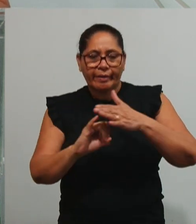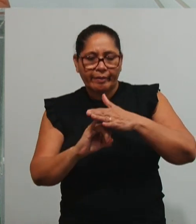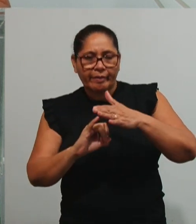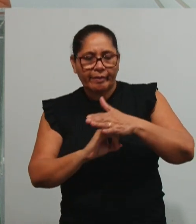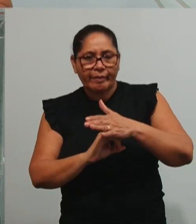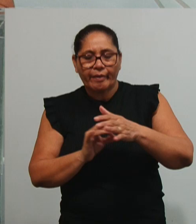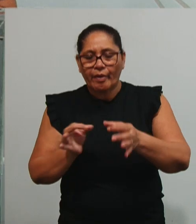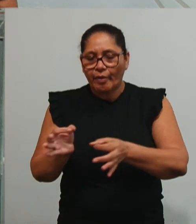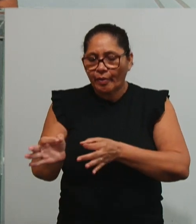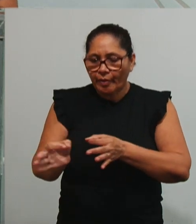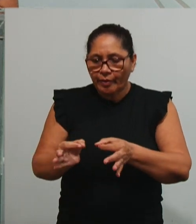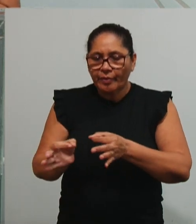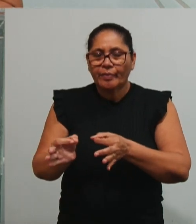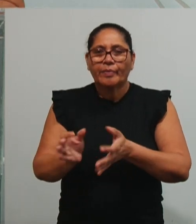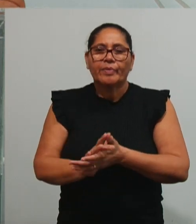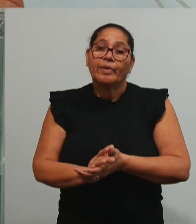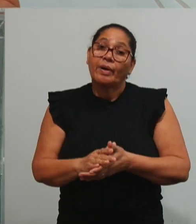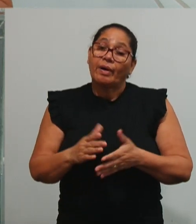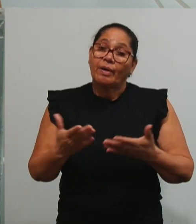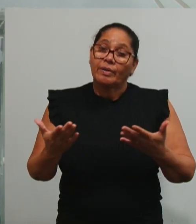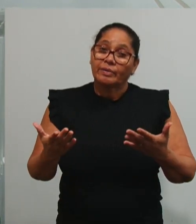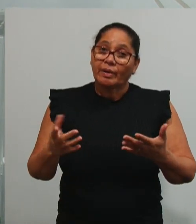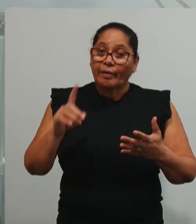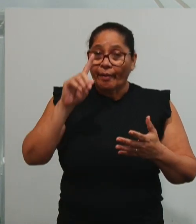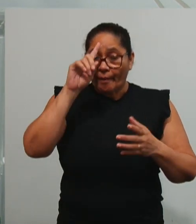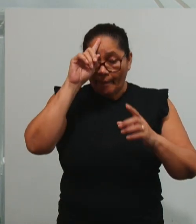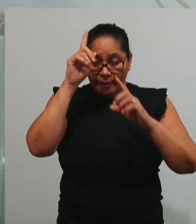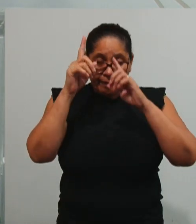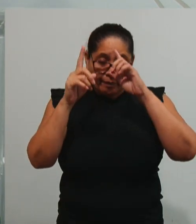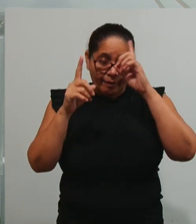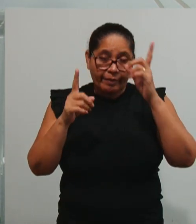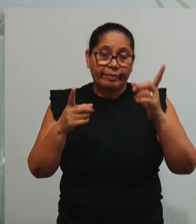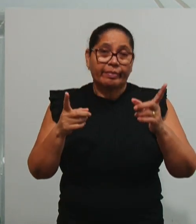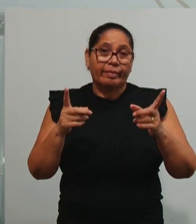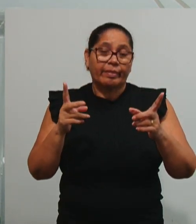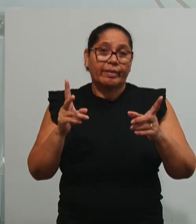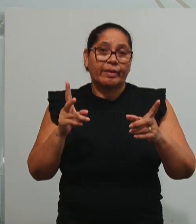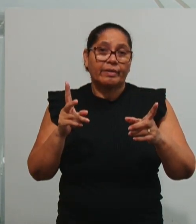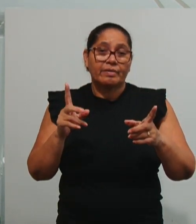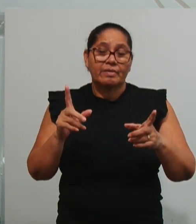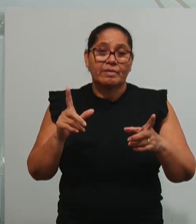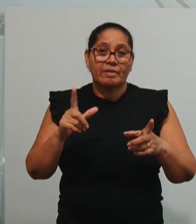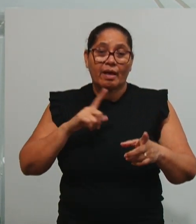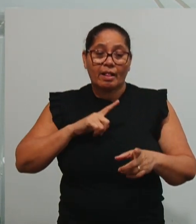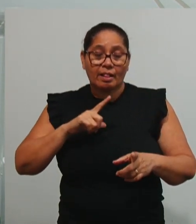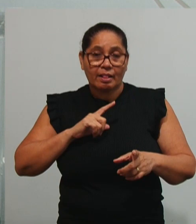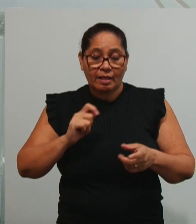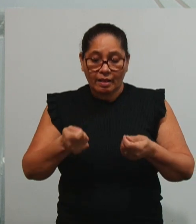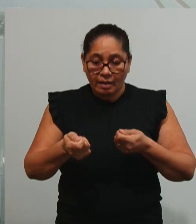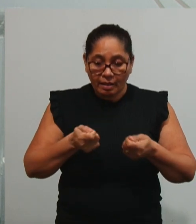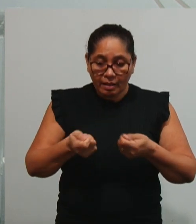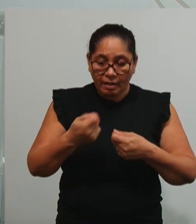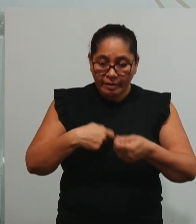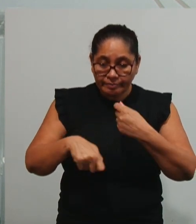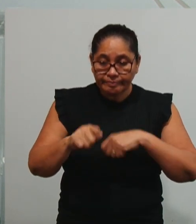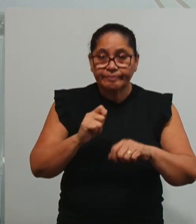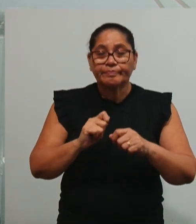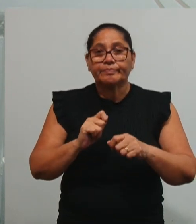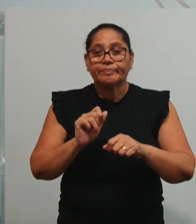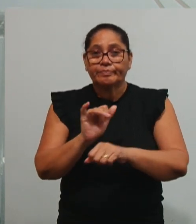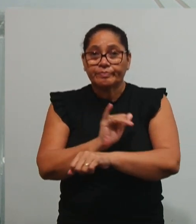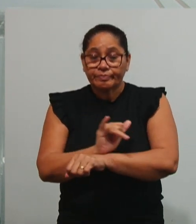uma organização, né? E aí a ideia defendida aqui é que a administração da estratégia, quer